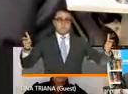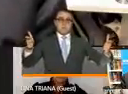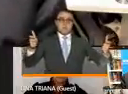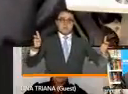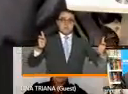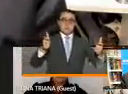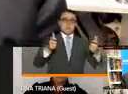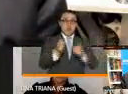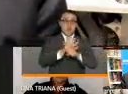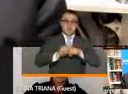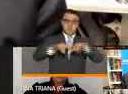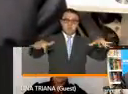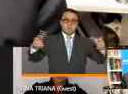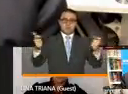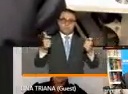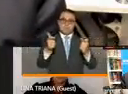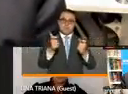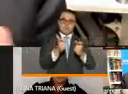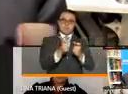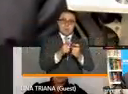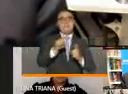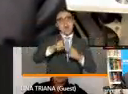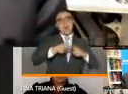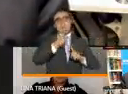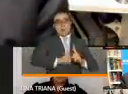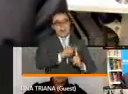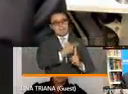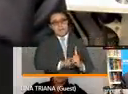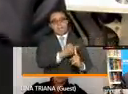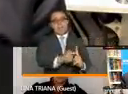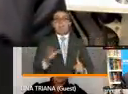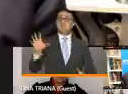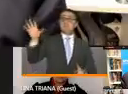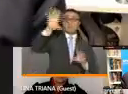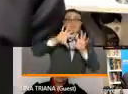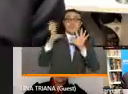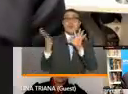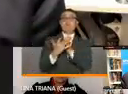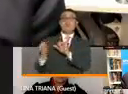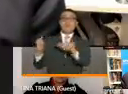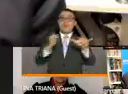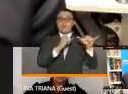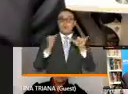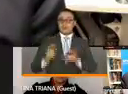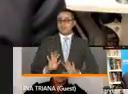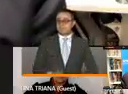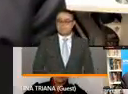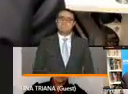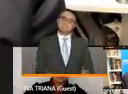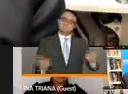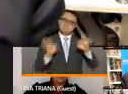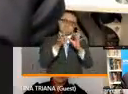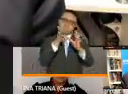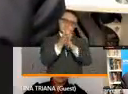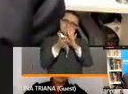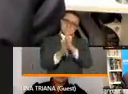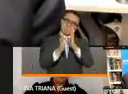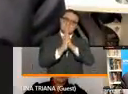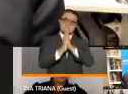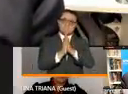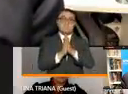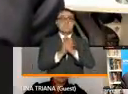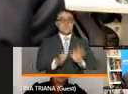controlar a transmissão. Isso vai tomar alguns meses em todos os países do mundo. Então é muito importante esse chamado a que há que